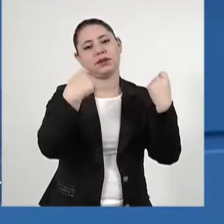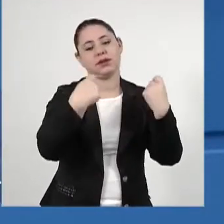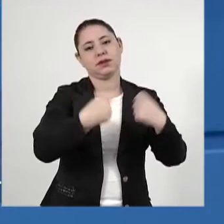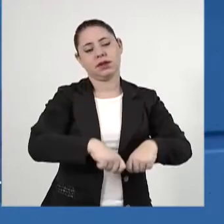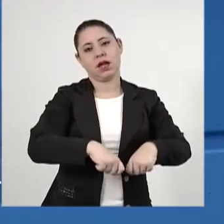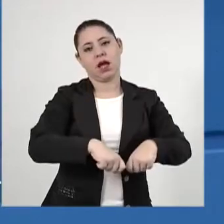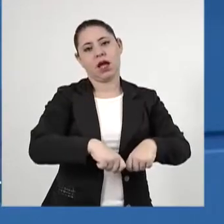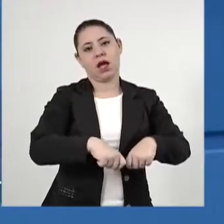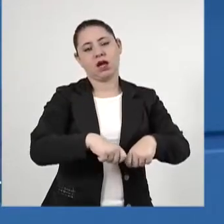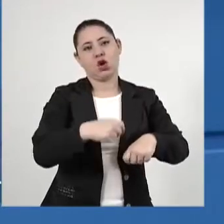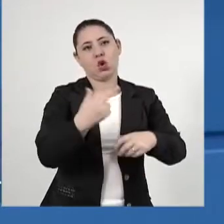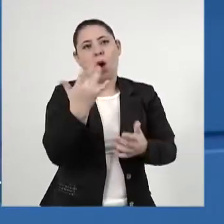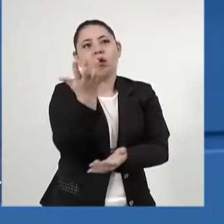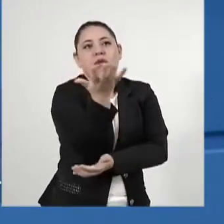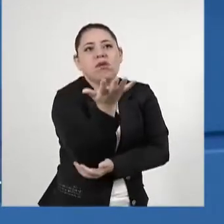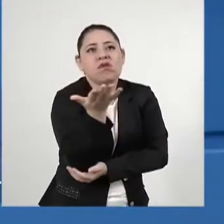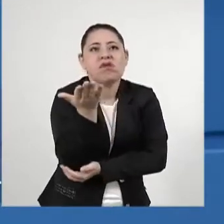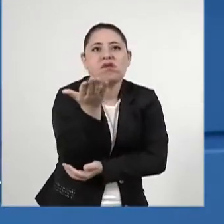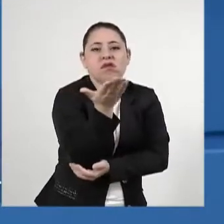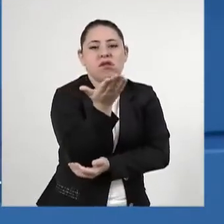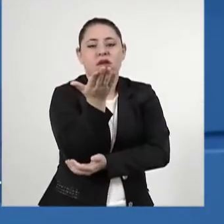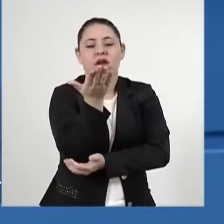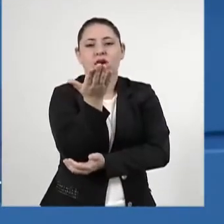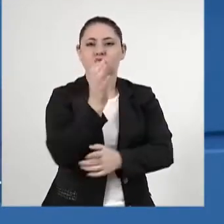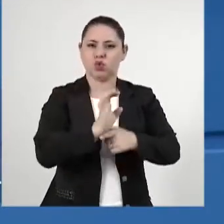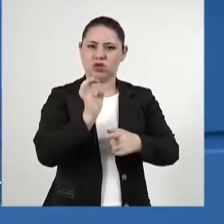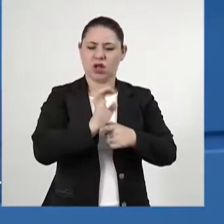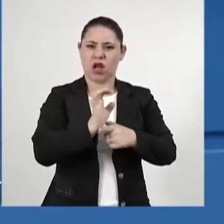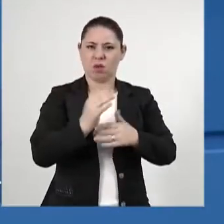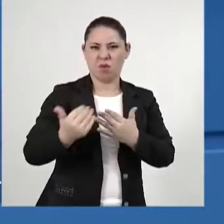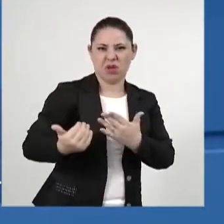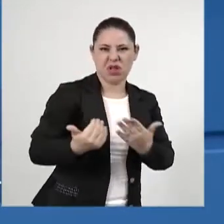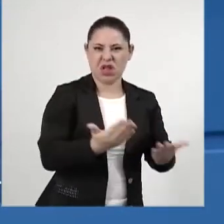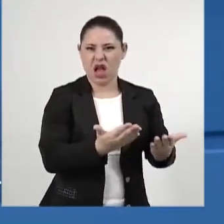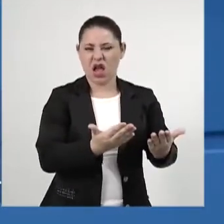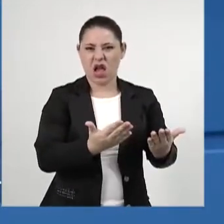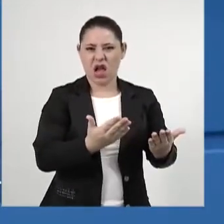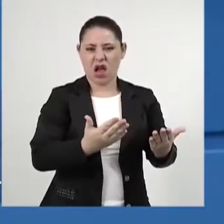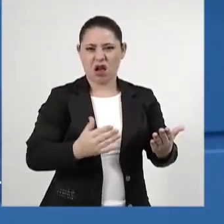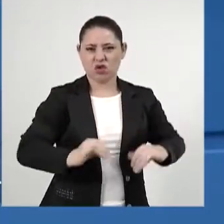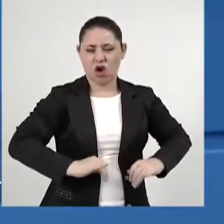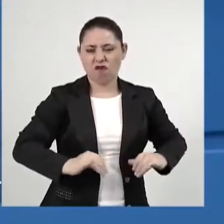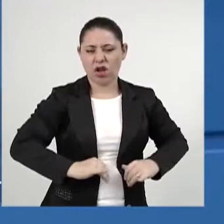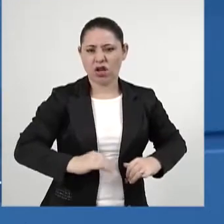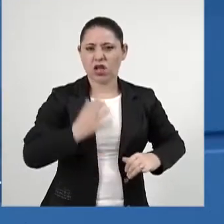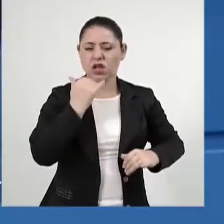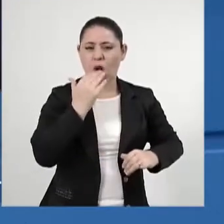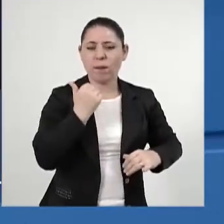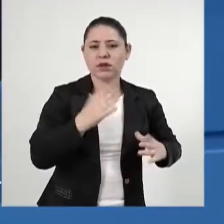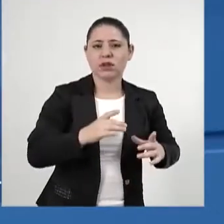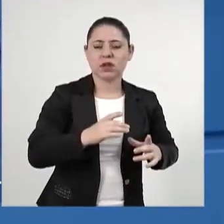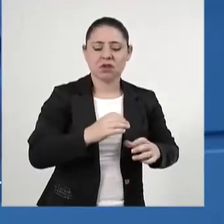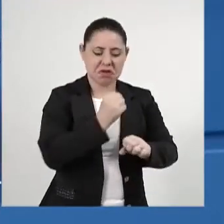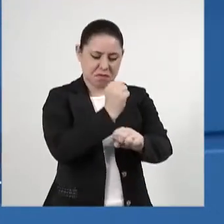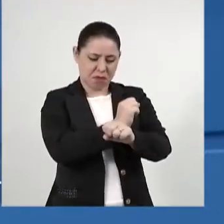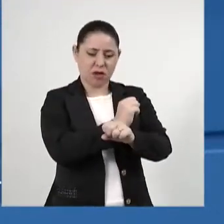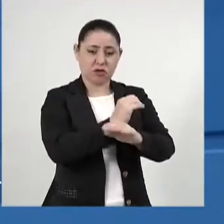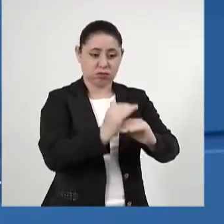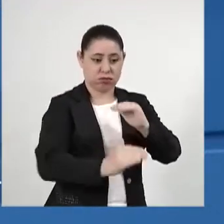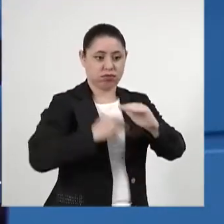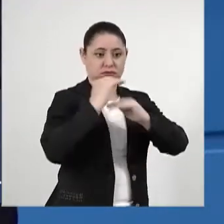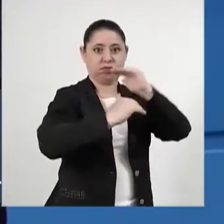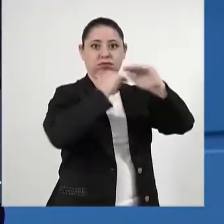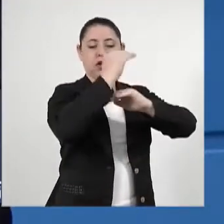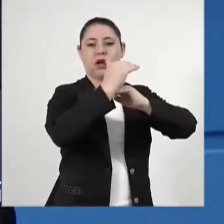uma esmola do Estado para manter ele em condição de hipossuficiência, impedindo o crescimento, impedindo a produção